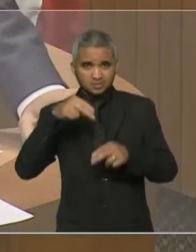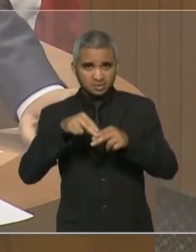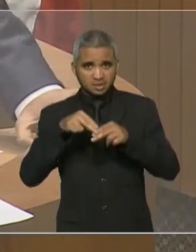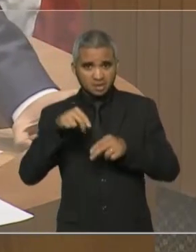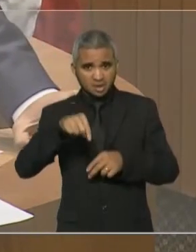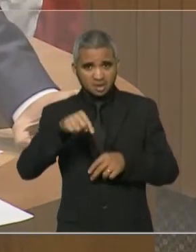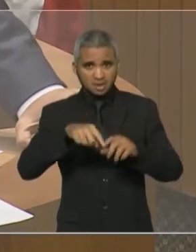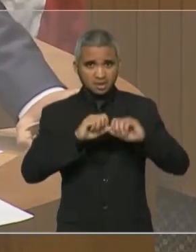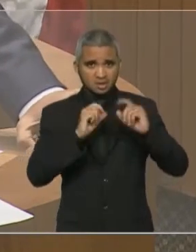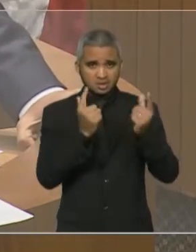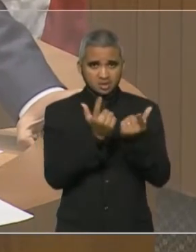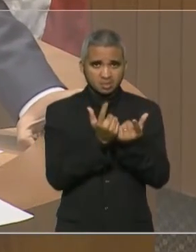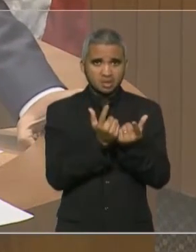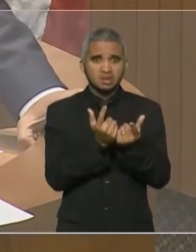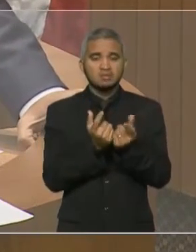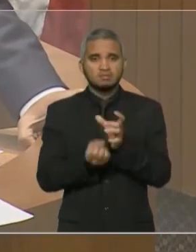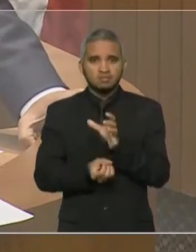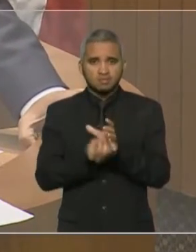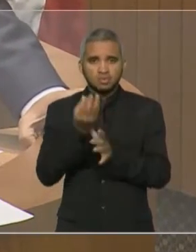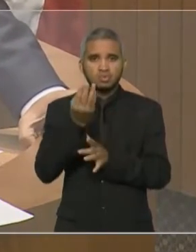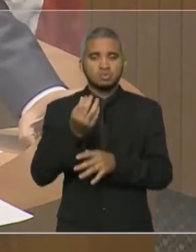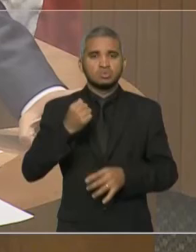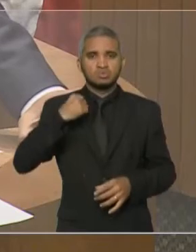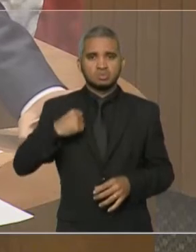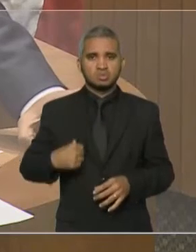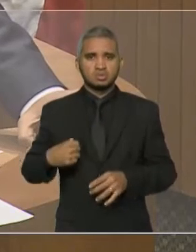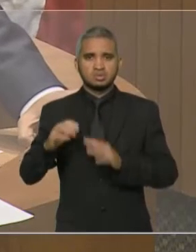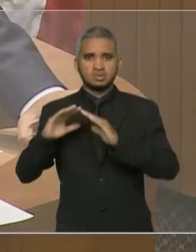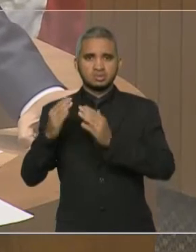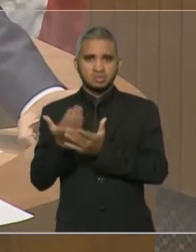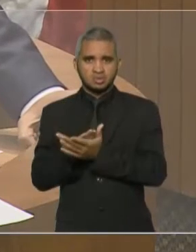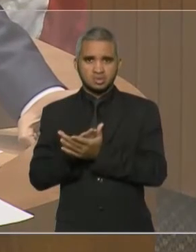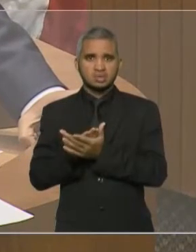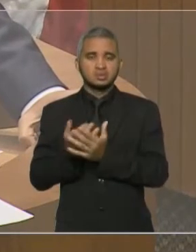alcançar milhões de estudantes.